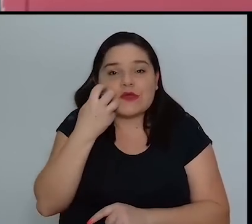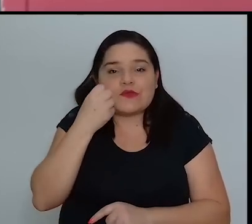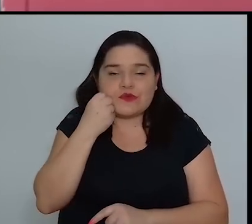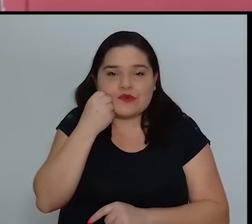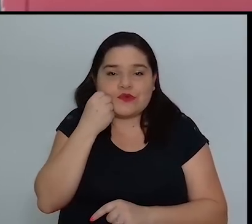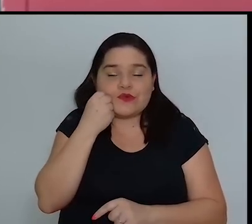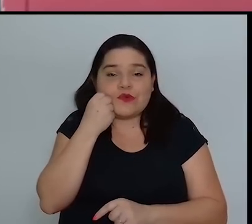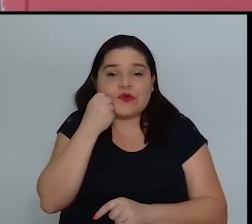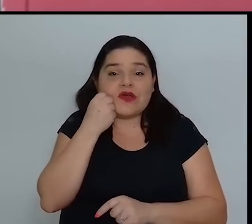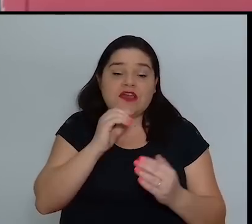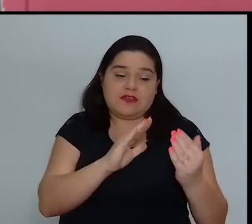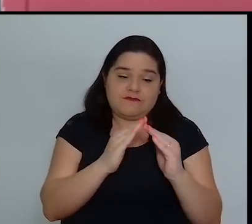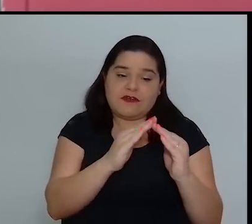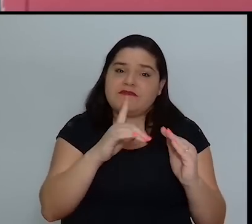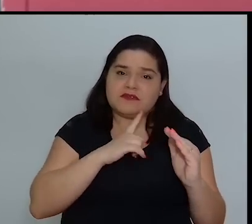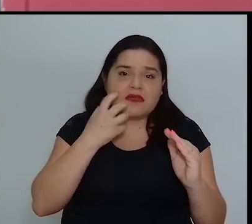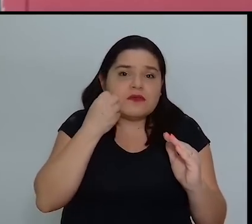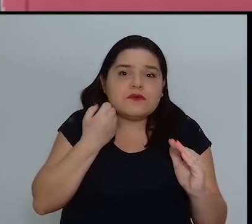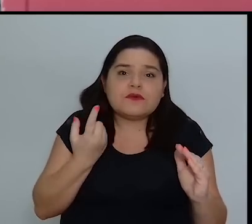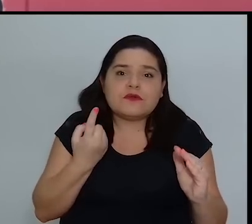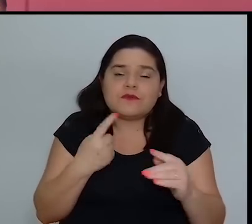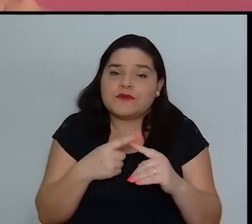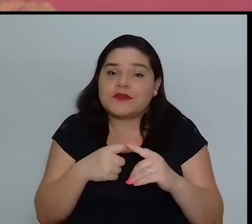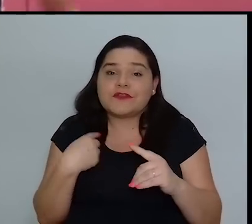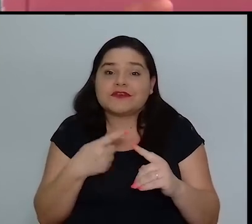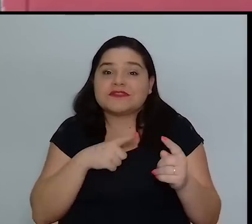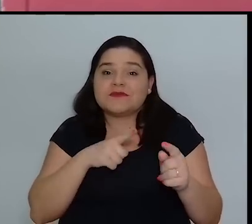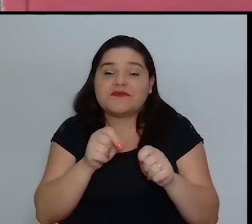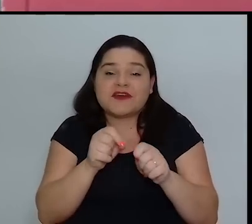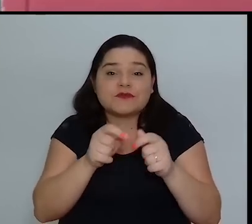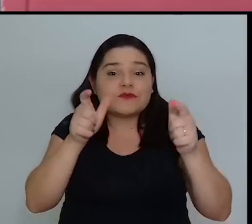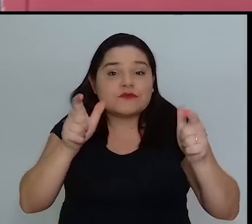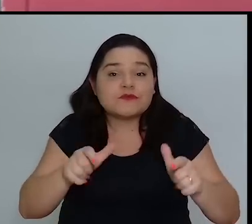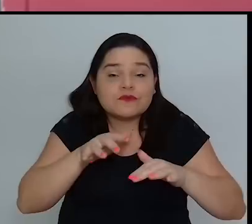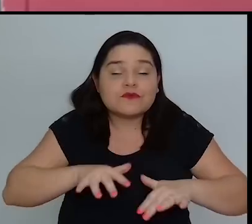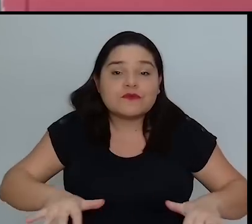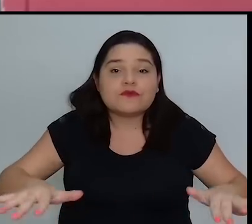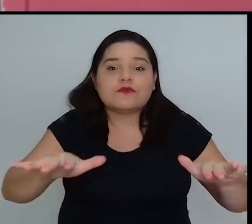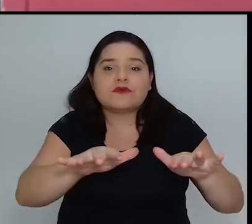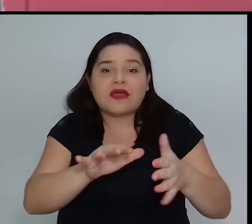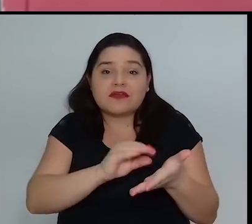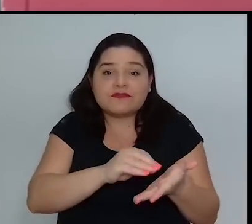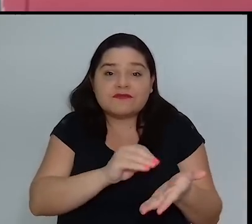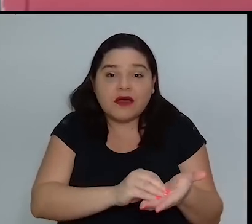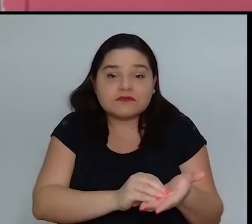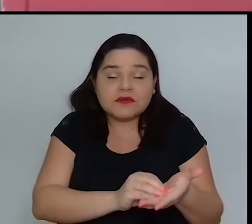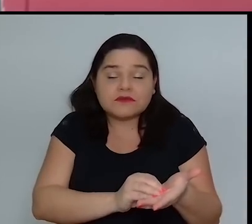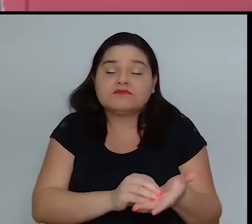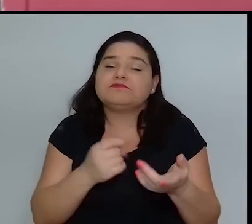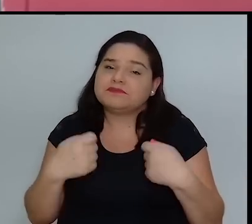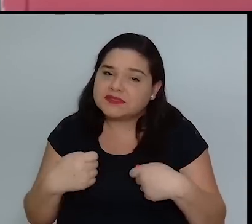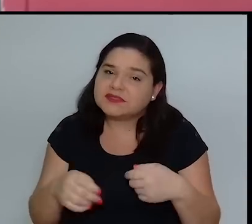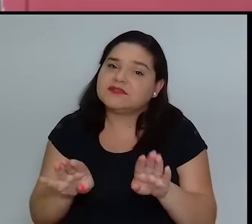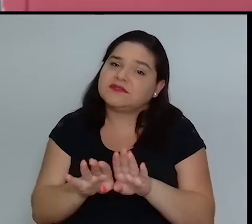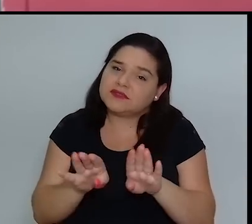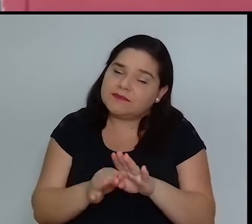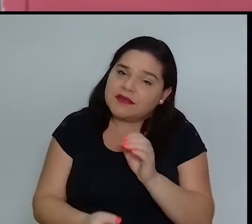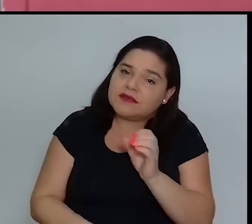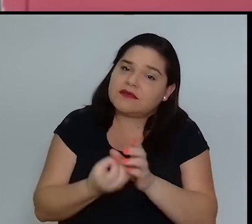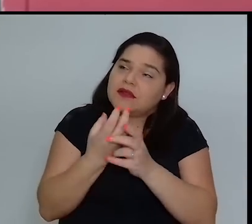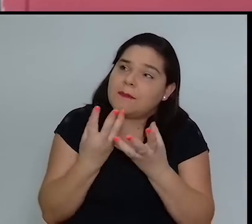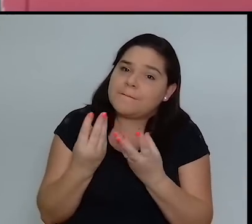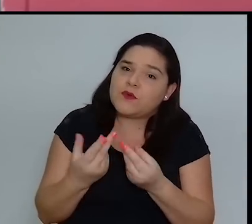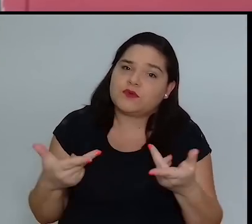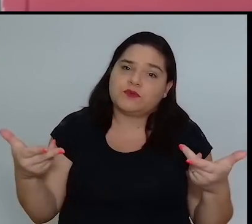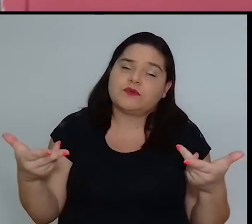de favela tem que ter lucro porque se a gente tá falando do espaço que se diz que é o espaço de escassez a gente precisa ter abundância